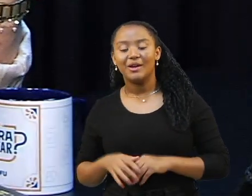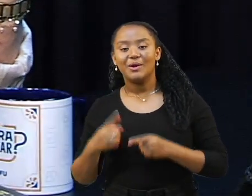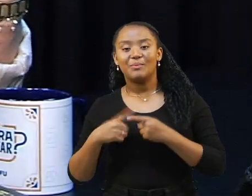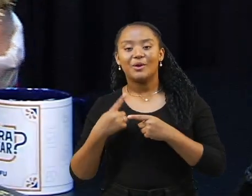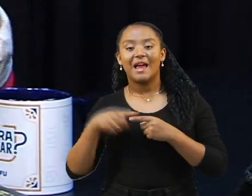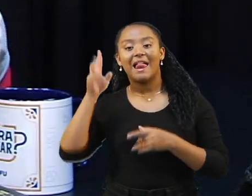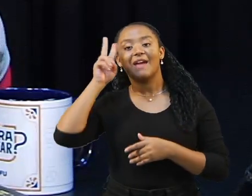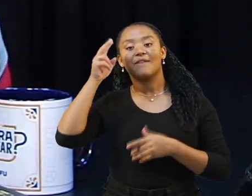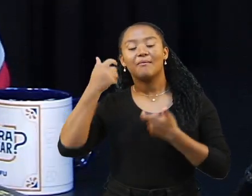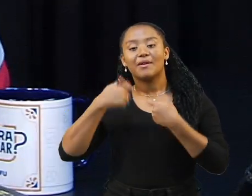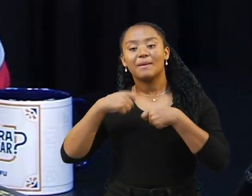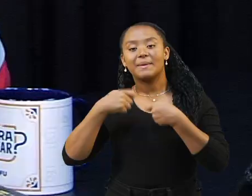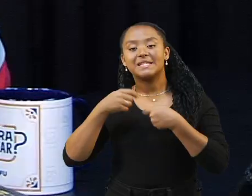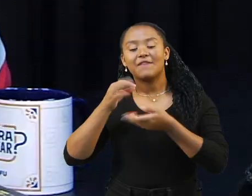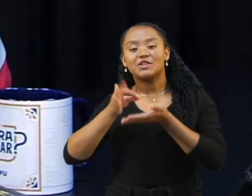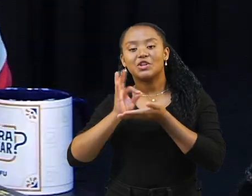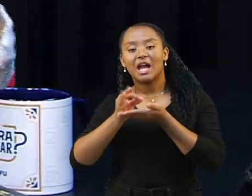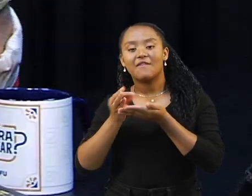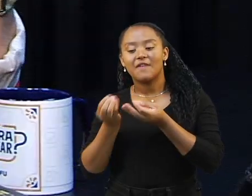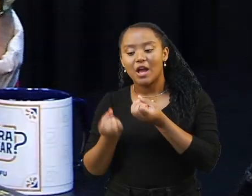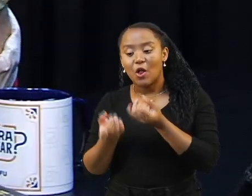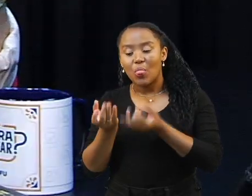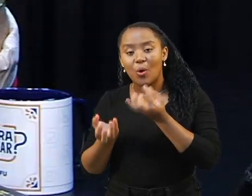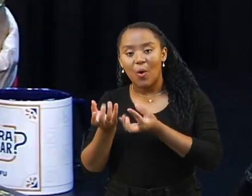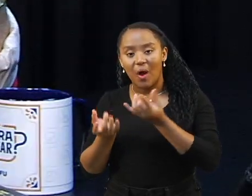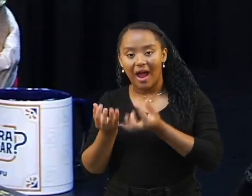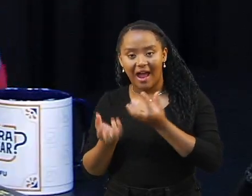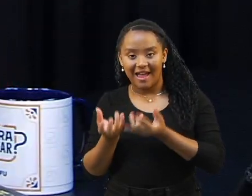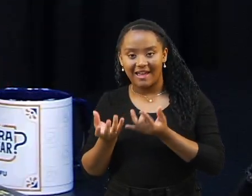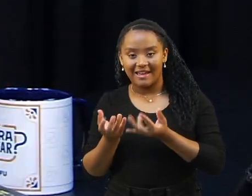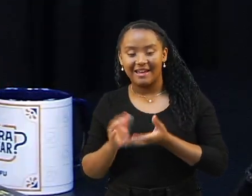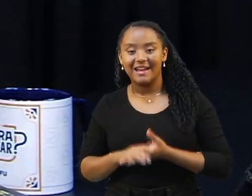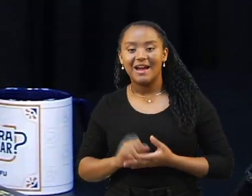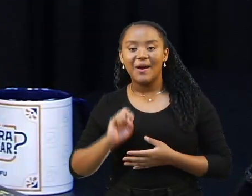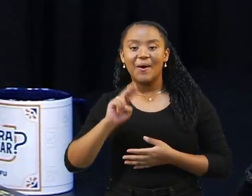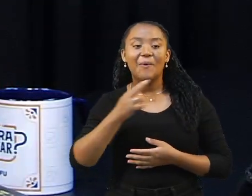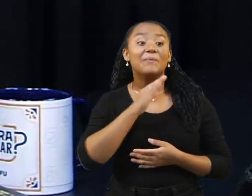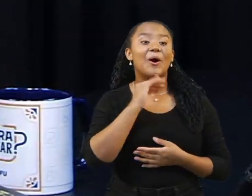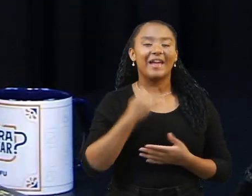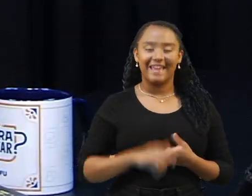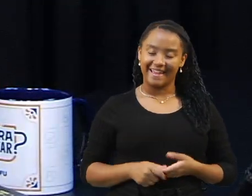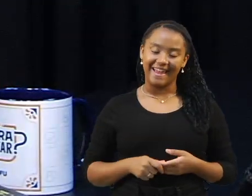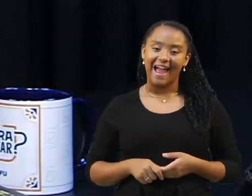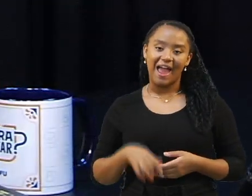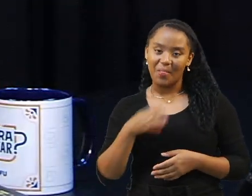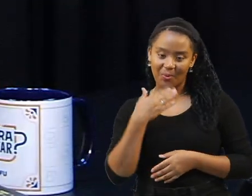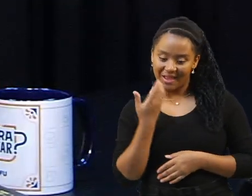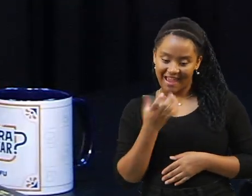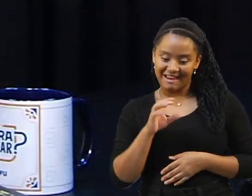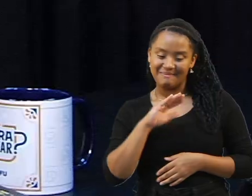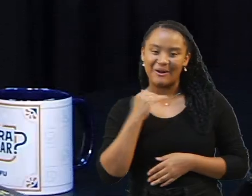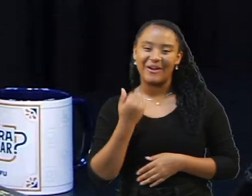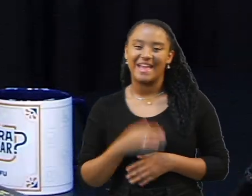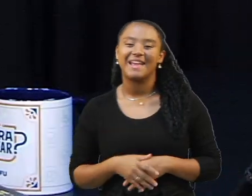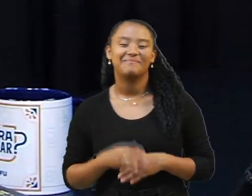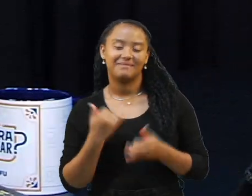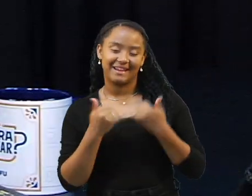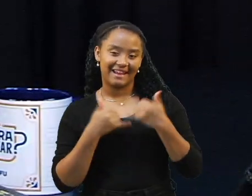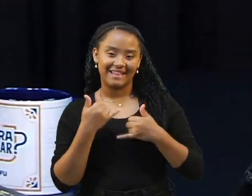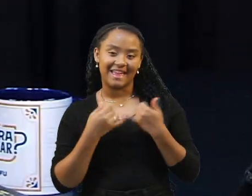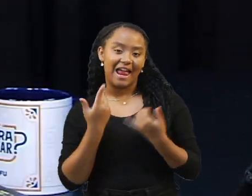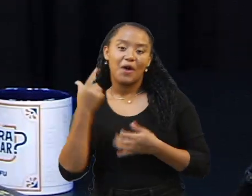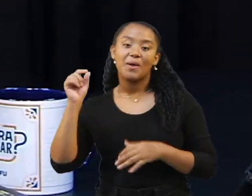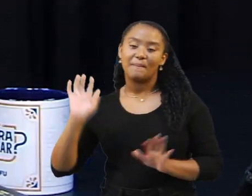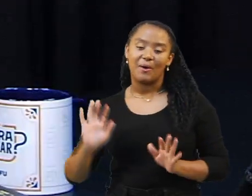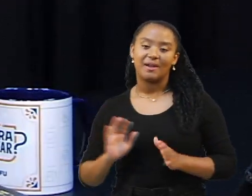torrar ou morrer. A gente não queria, a gente ia embora. Então, foi uma infância muito,